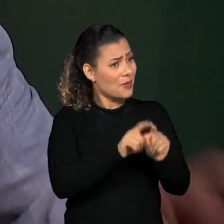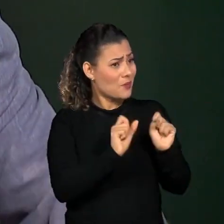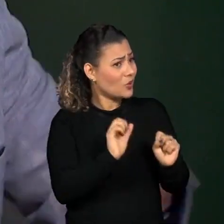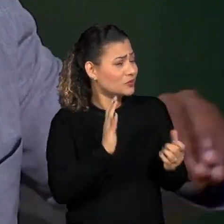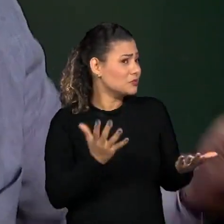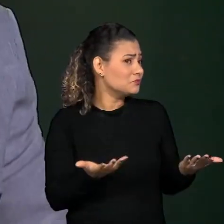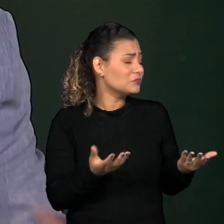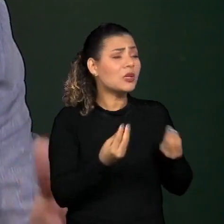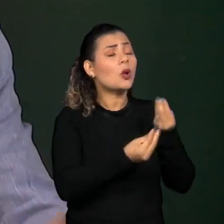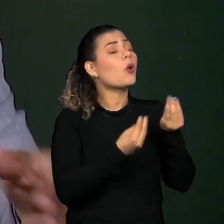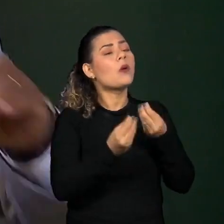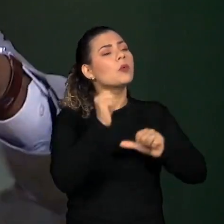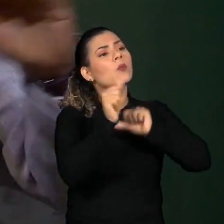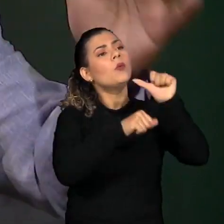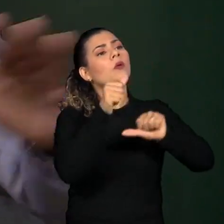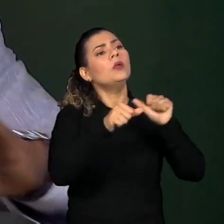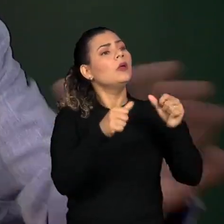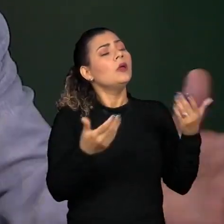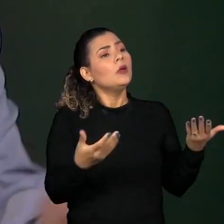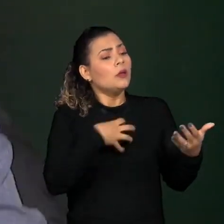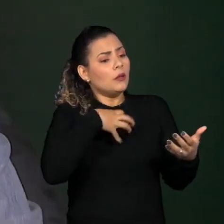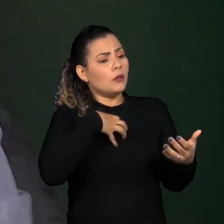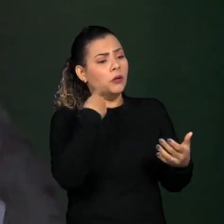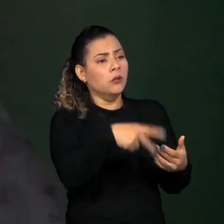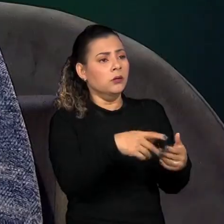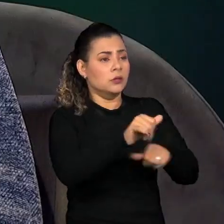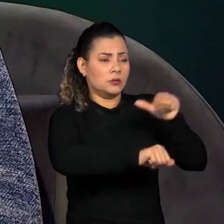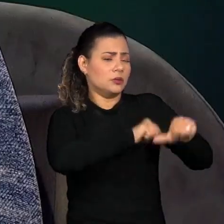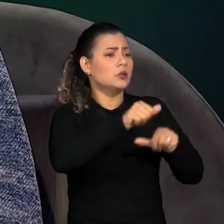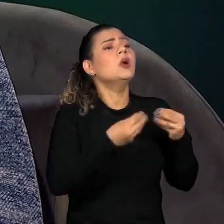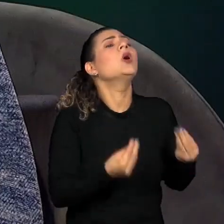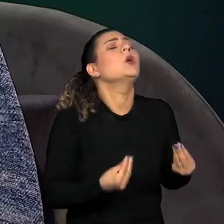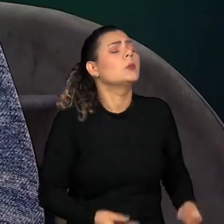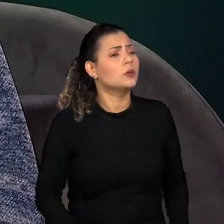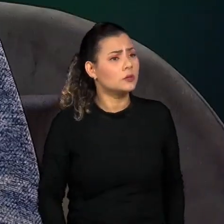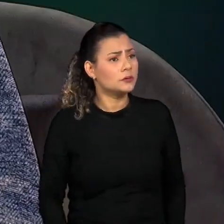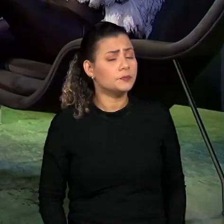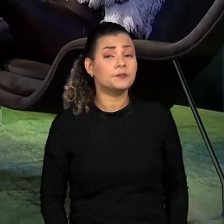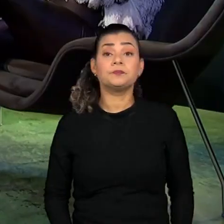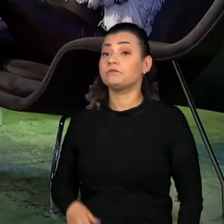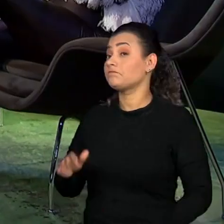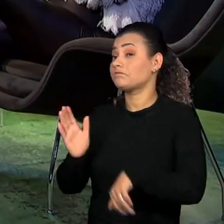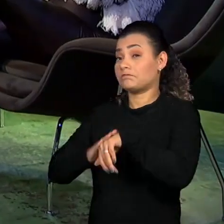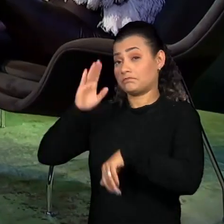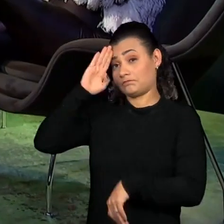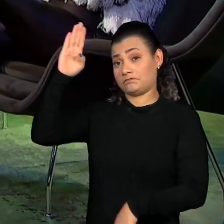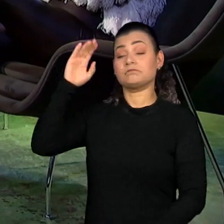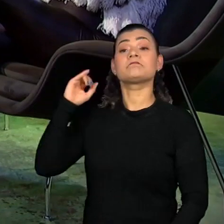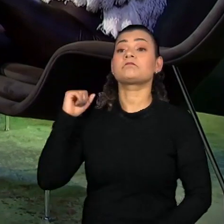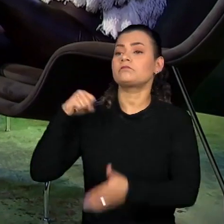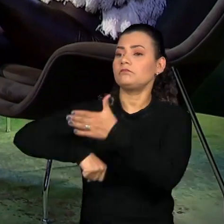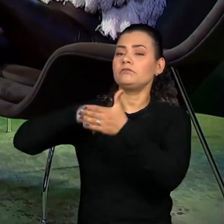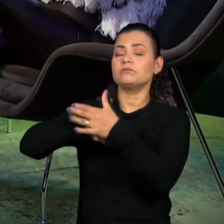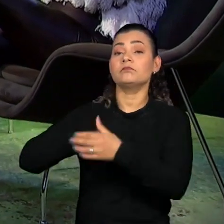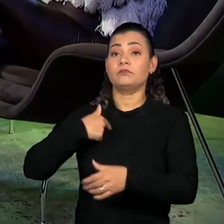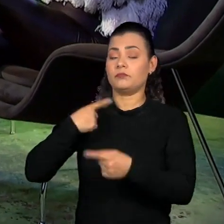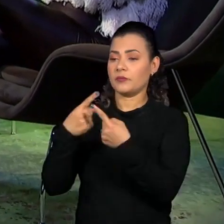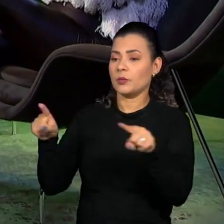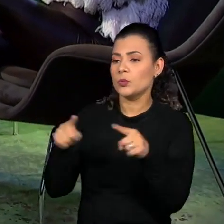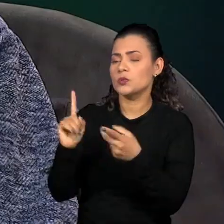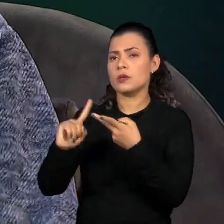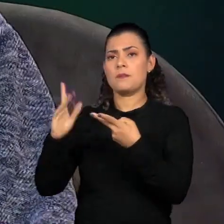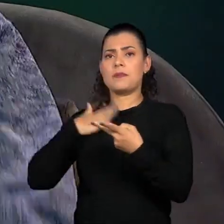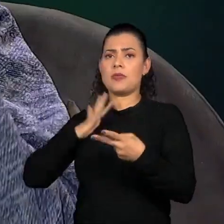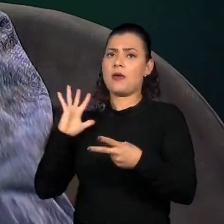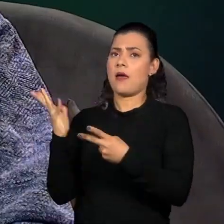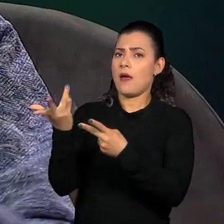E como é que a gente supera isso se tem uma coisa definida? Isso foi a nossa maior luta. A minha música, a minha arte,